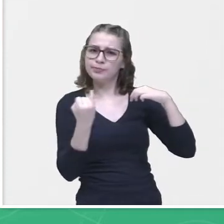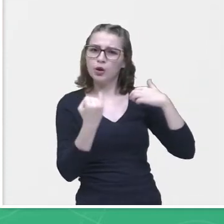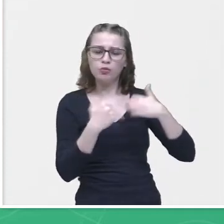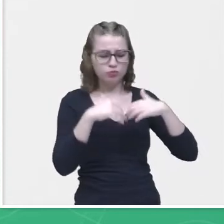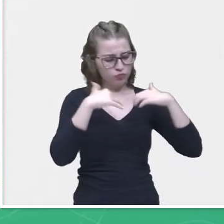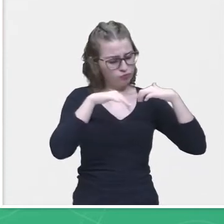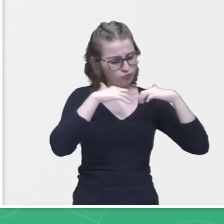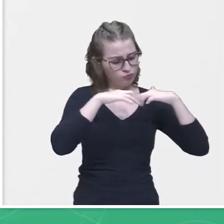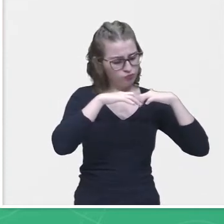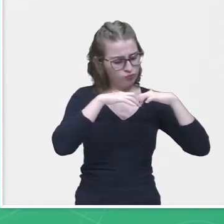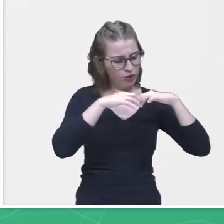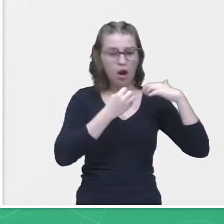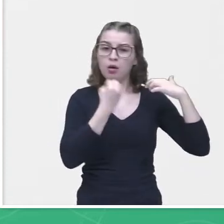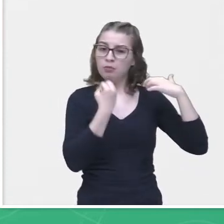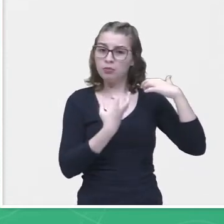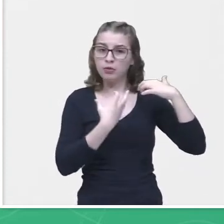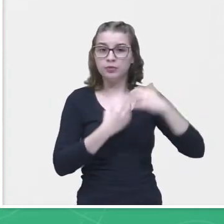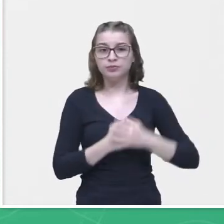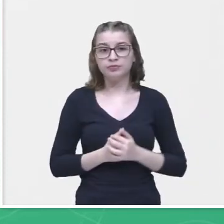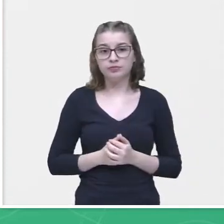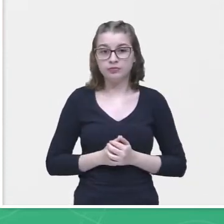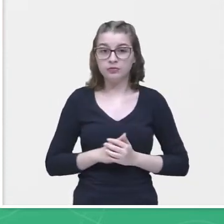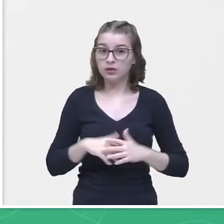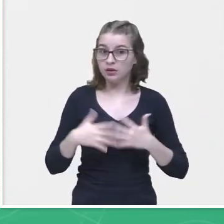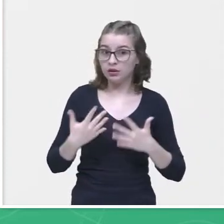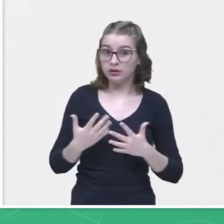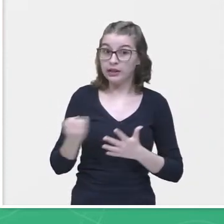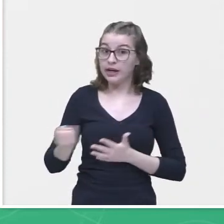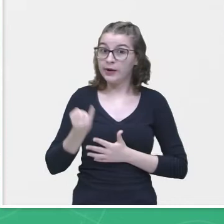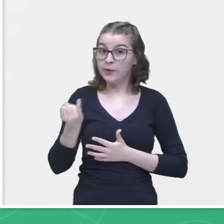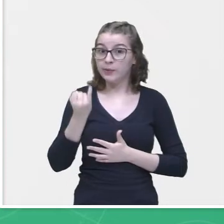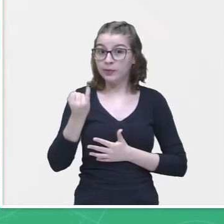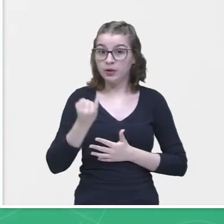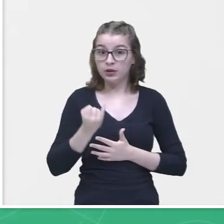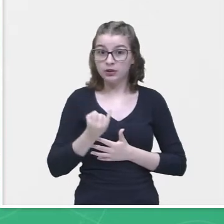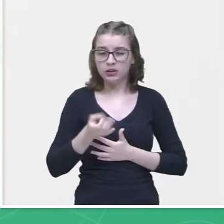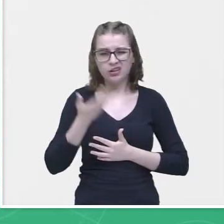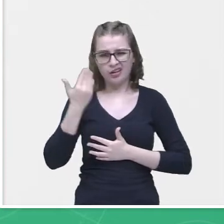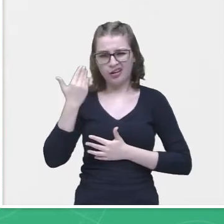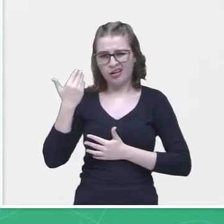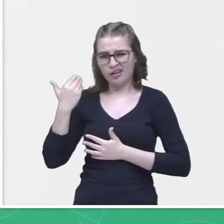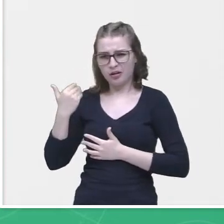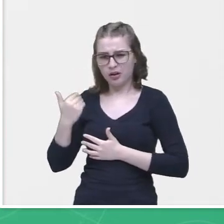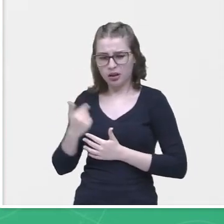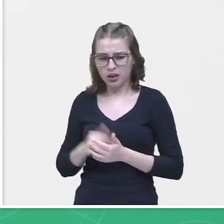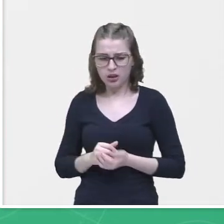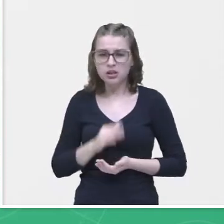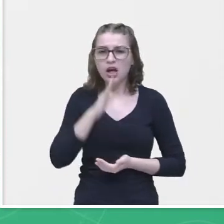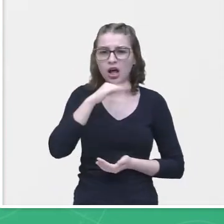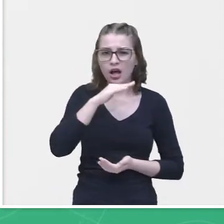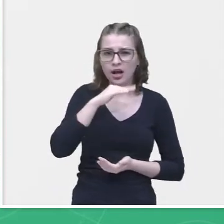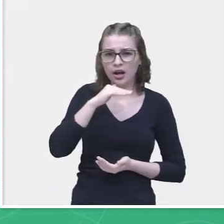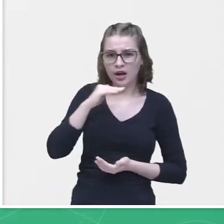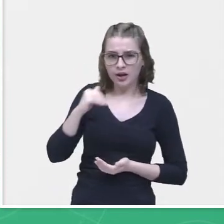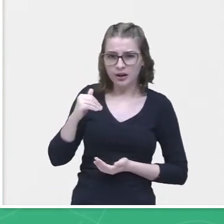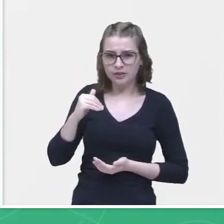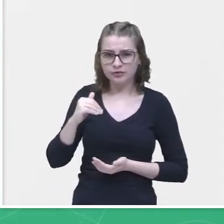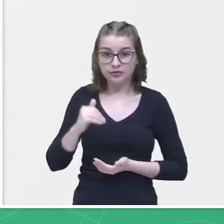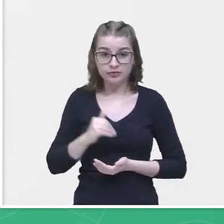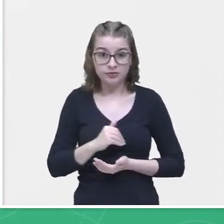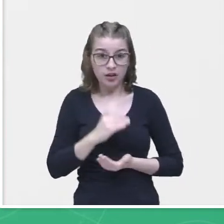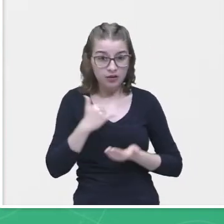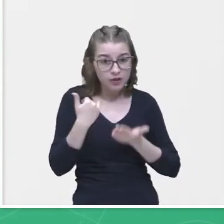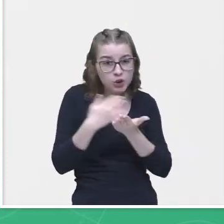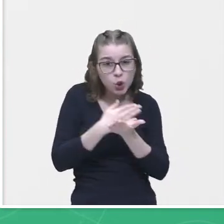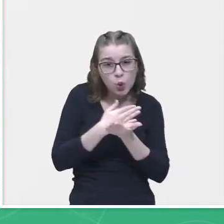Ele continua o texto. Por isso é importante que, olha que coisa maravilhosa que você está lendo, da